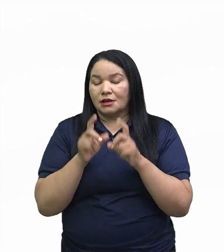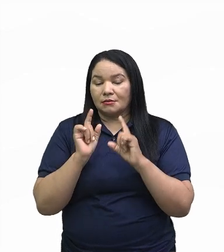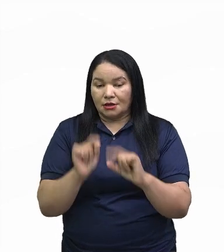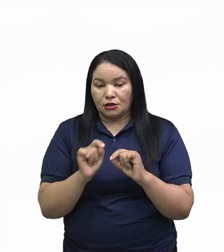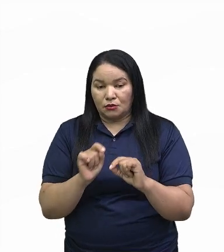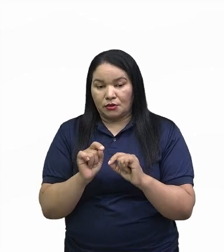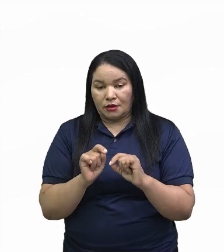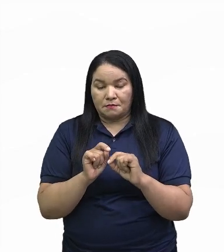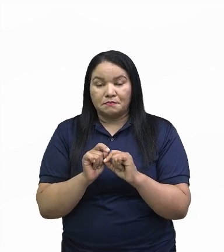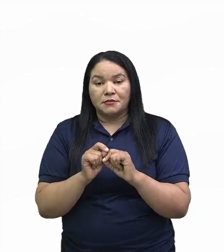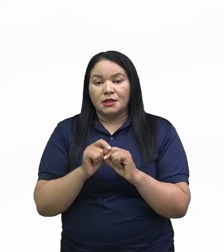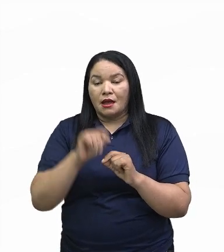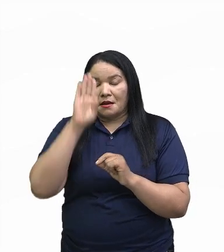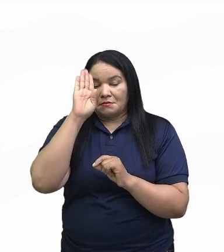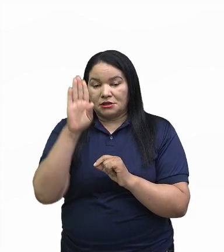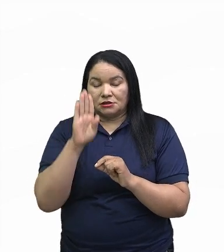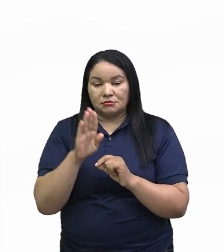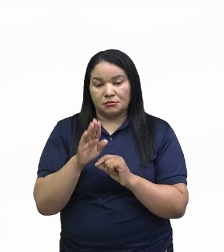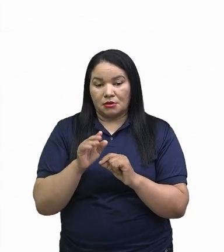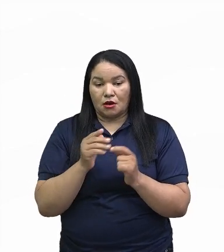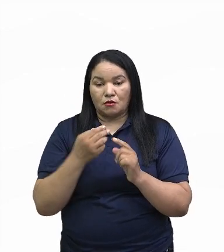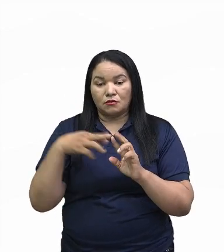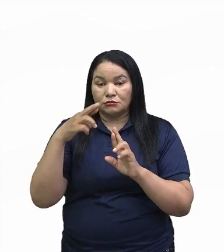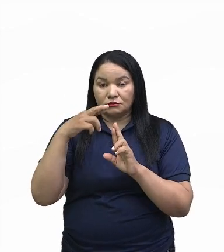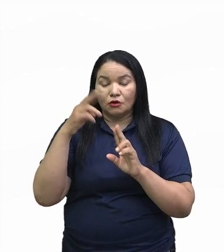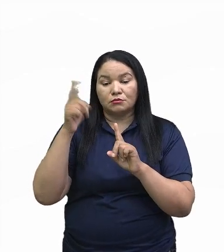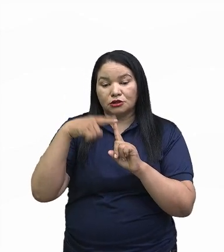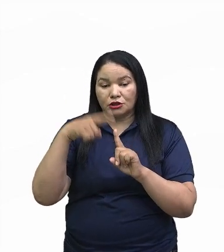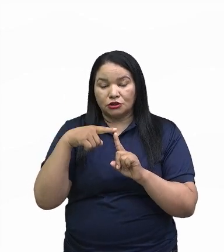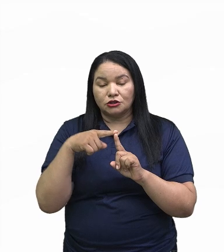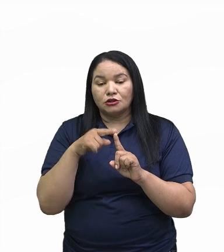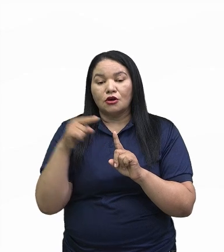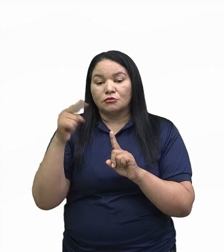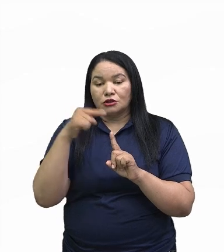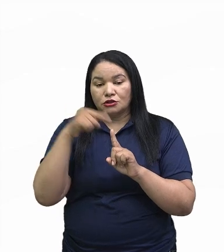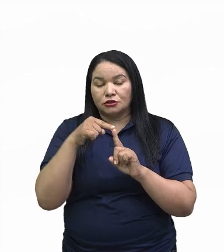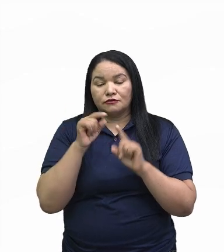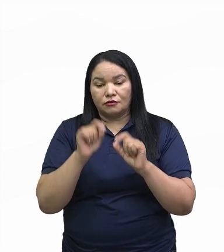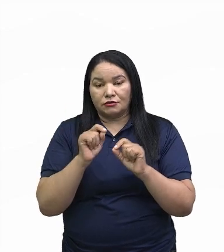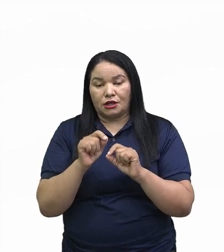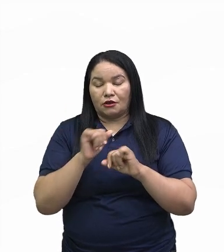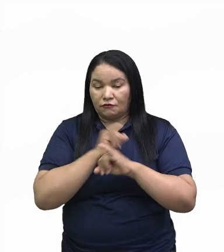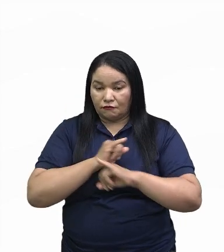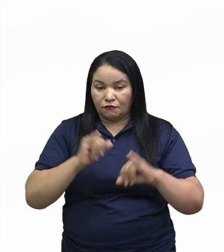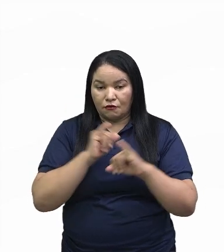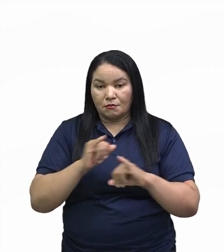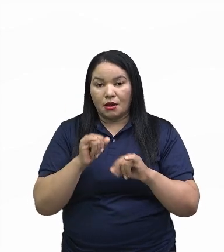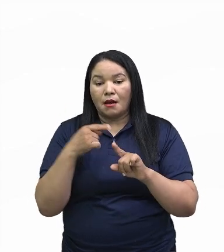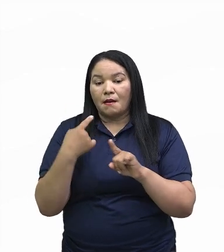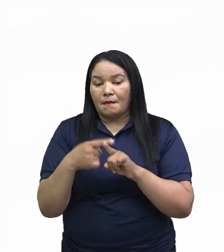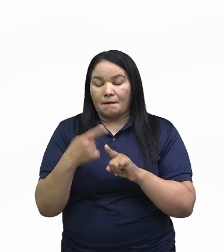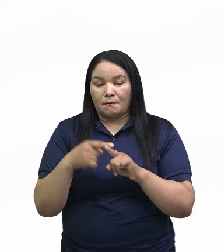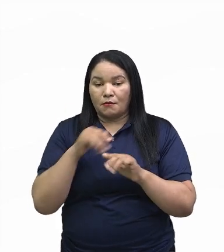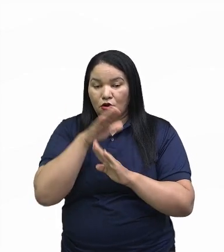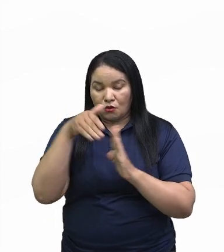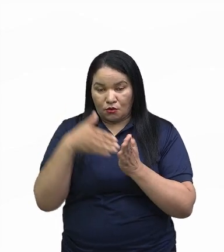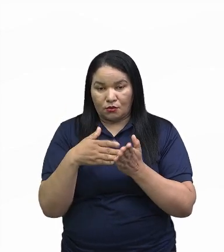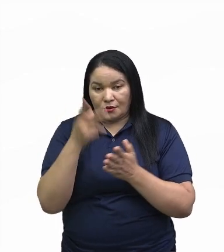das principais funções da notícia é informar, né? Porque todos os cidadãos de uma